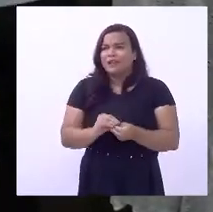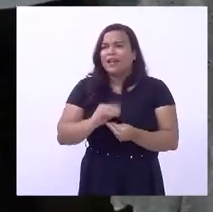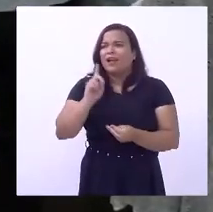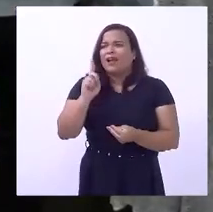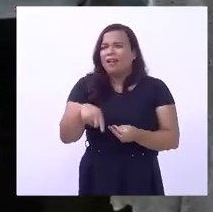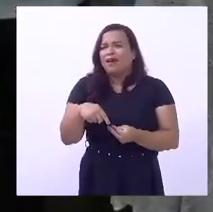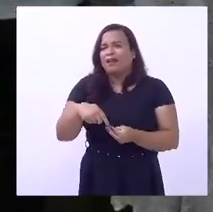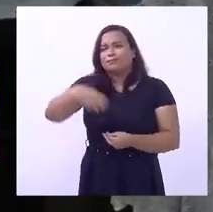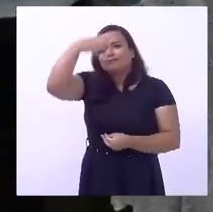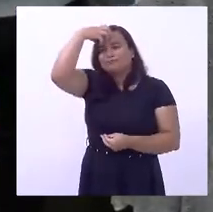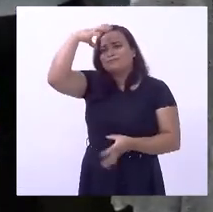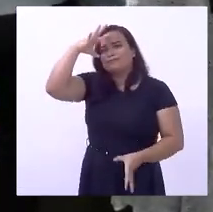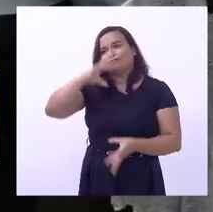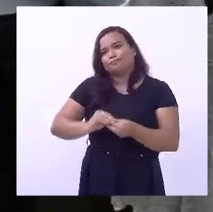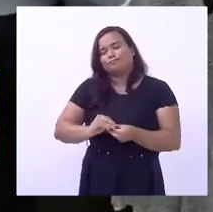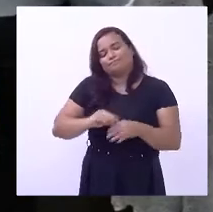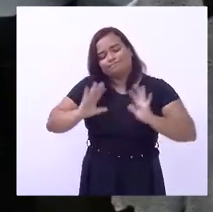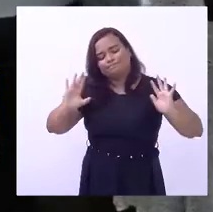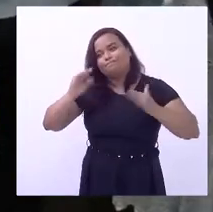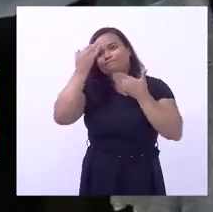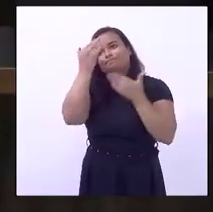de culpa. Obrigada.